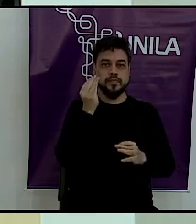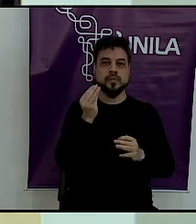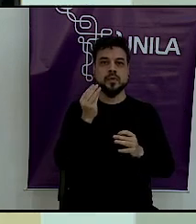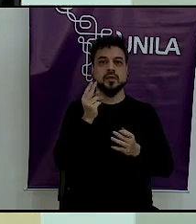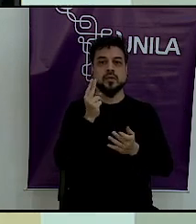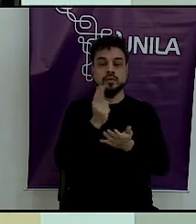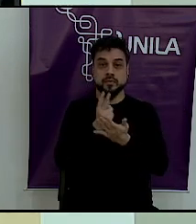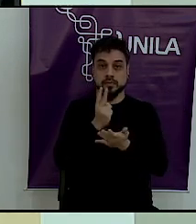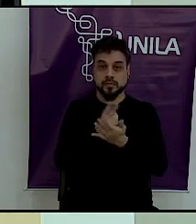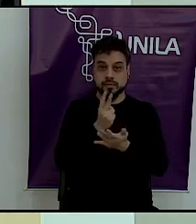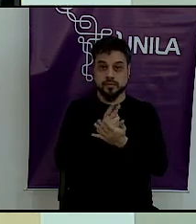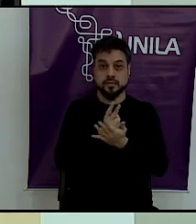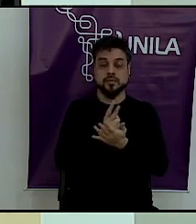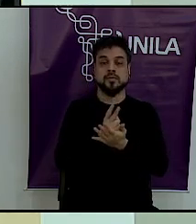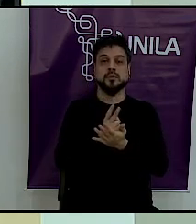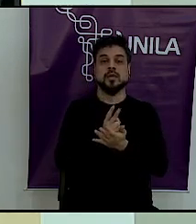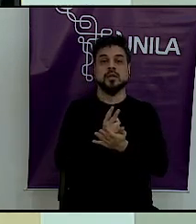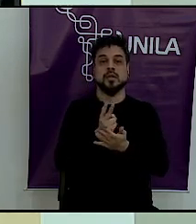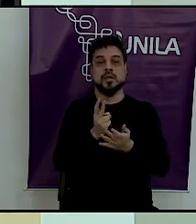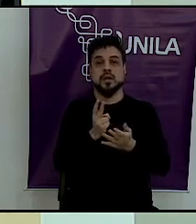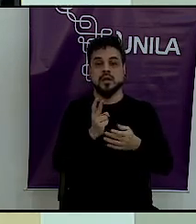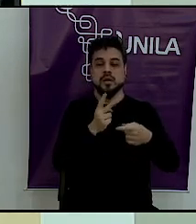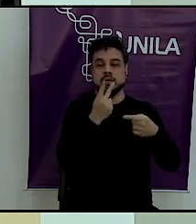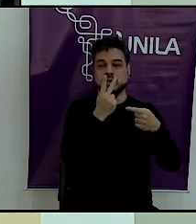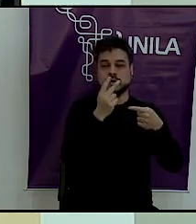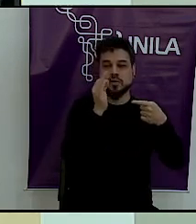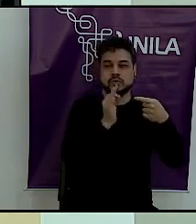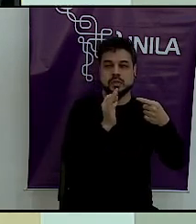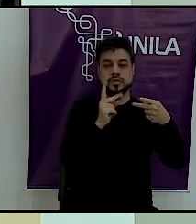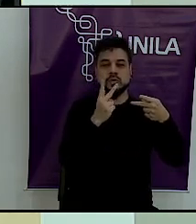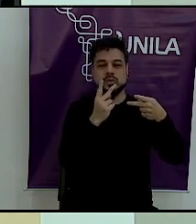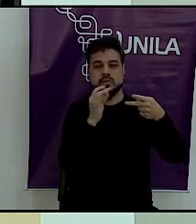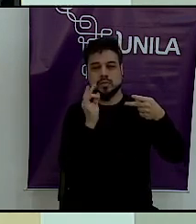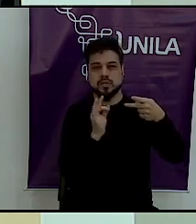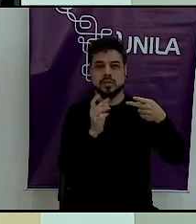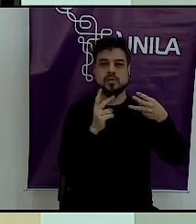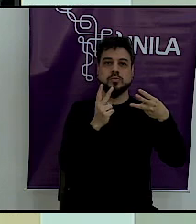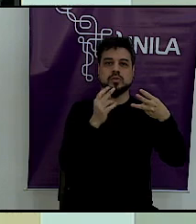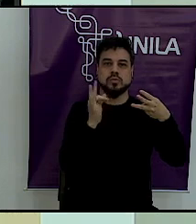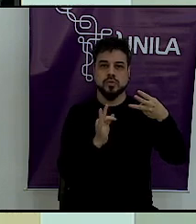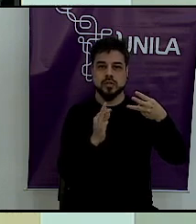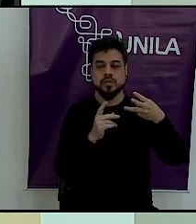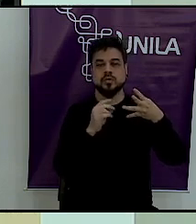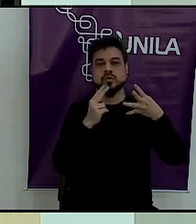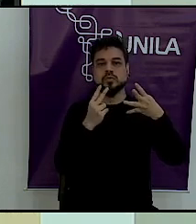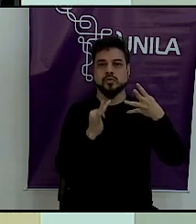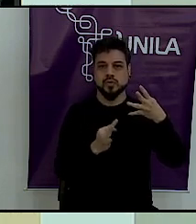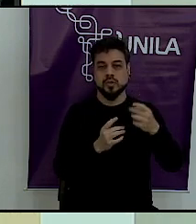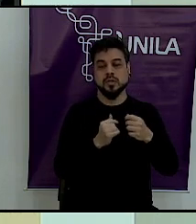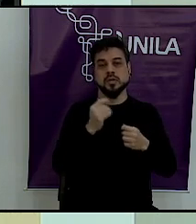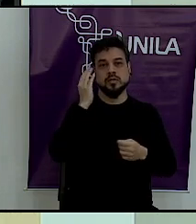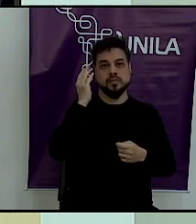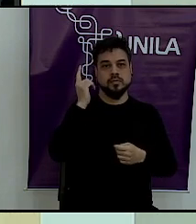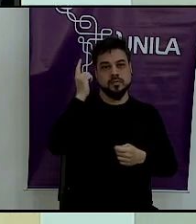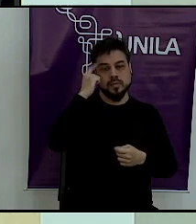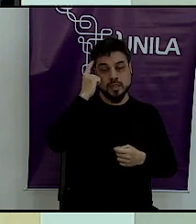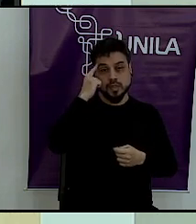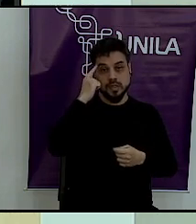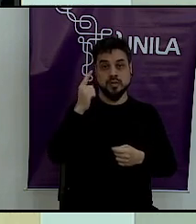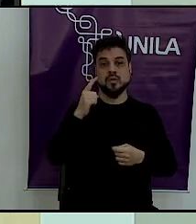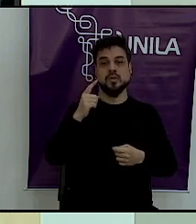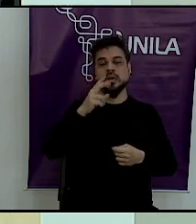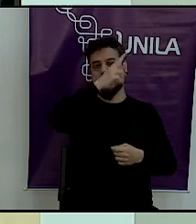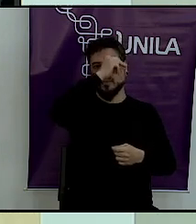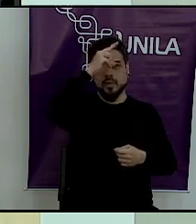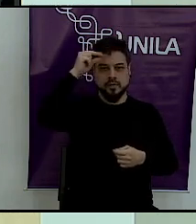manter estável ou aumentar 2% em cada orçamento das macrounidades, sabendo que, por exemplo, no caso da Prefeitura Universitária, que